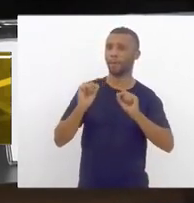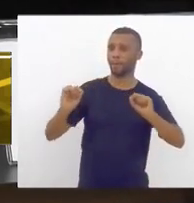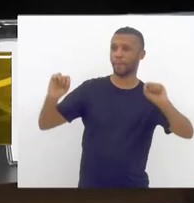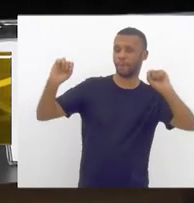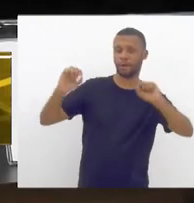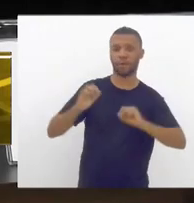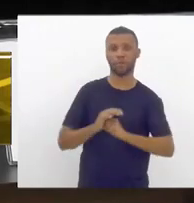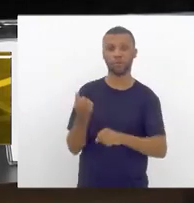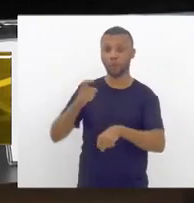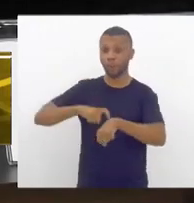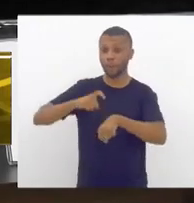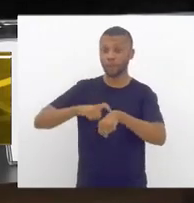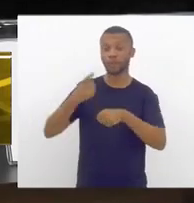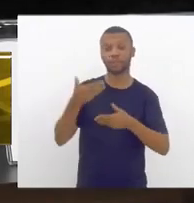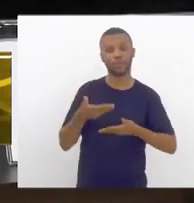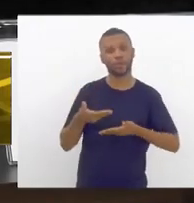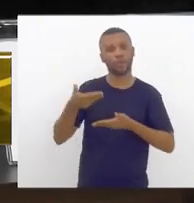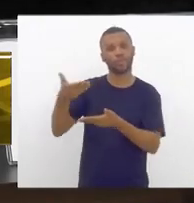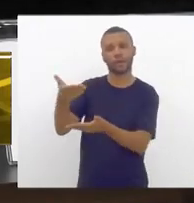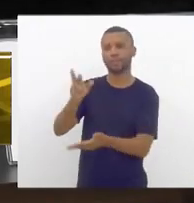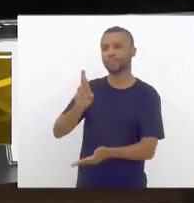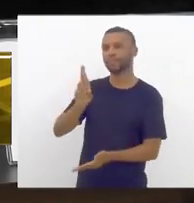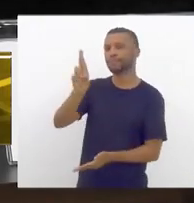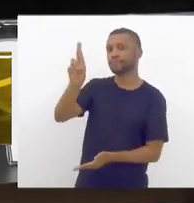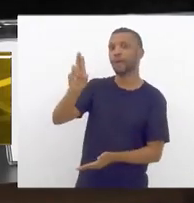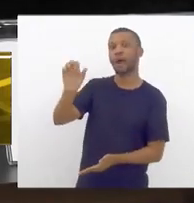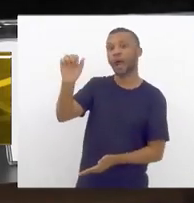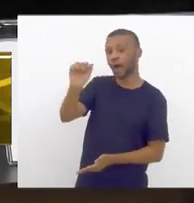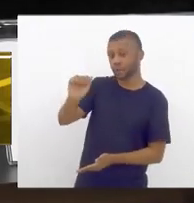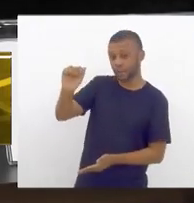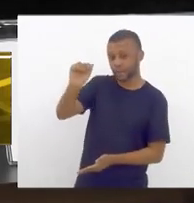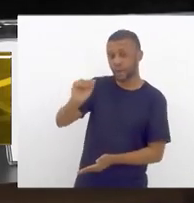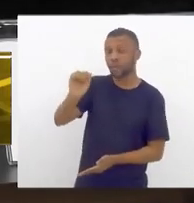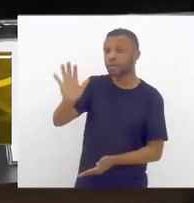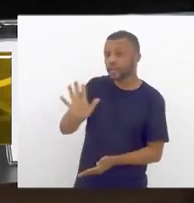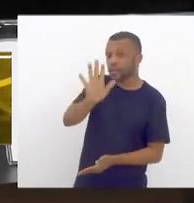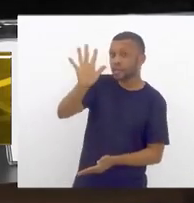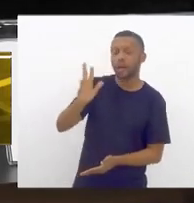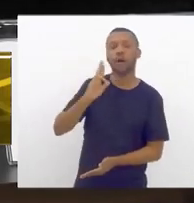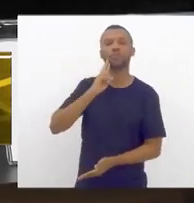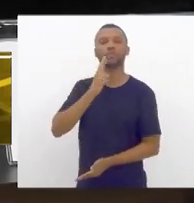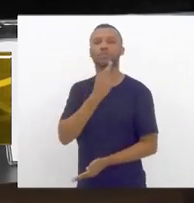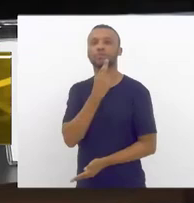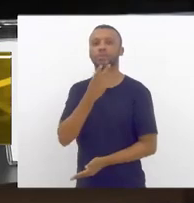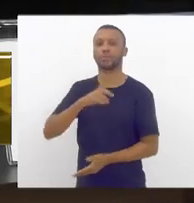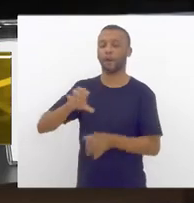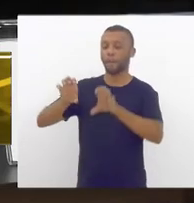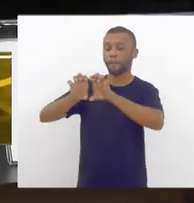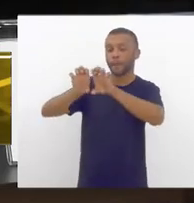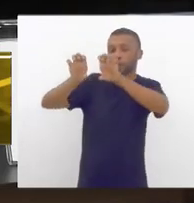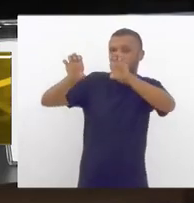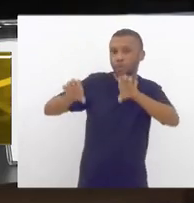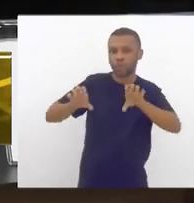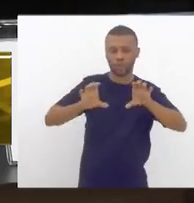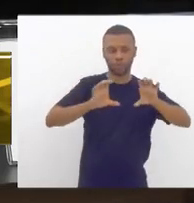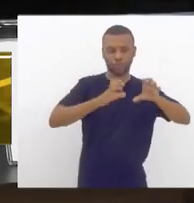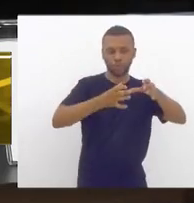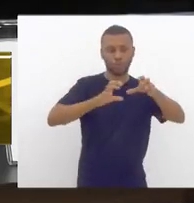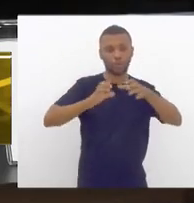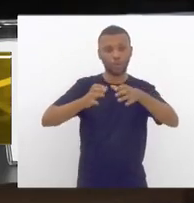presidir de maneira executiva a Associação Nacional dos restaurantes que é uma estrutura de grandes redes de grande